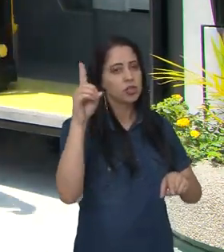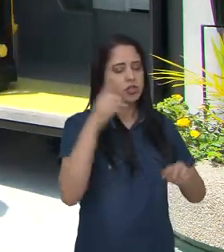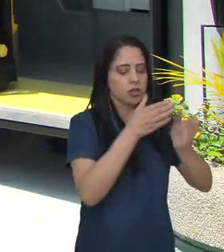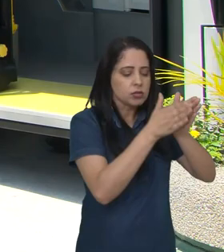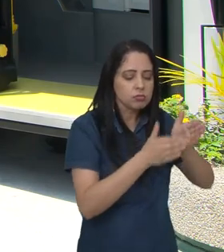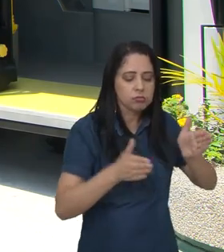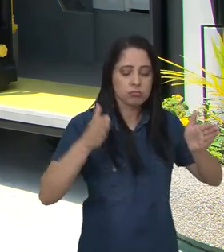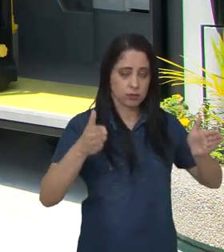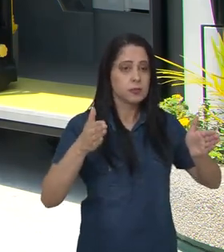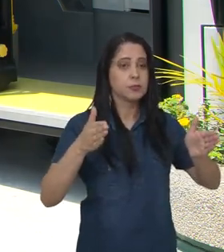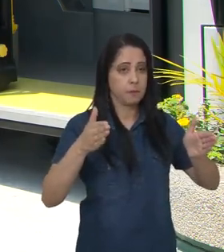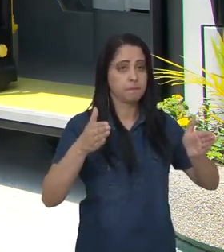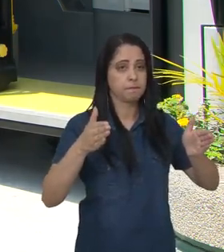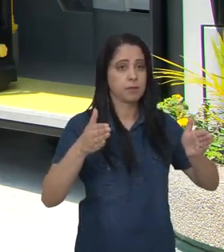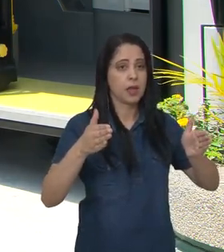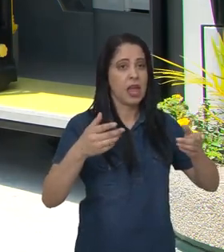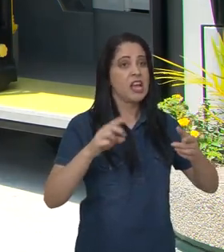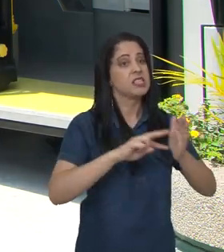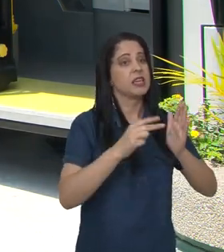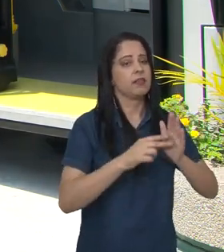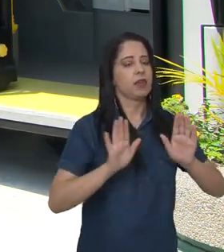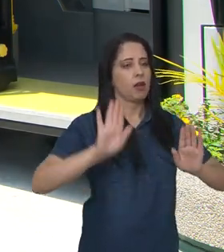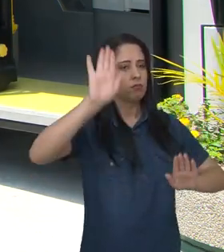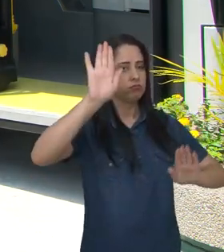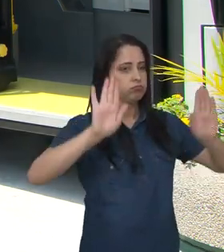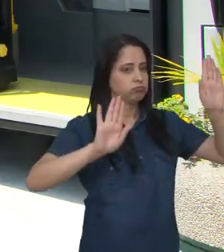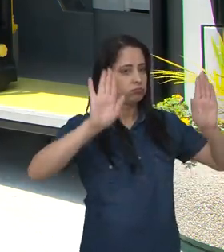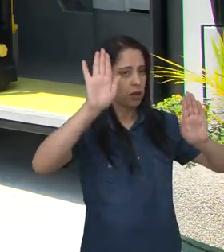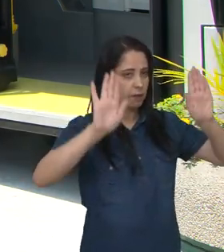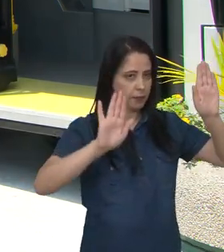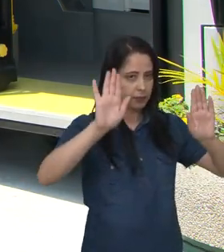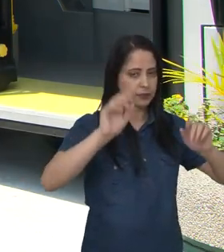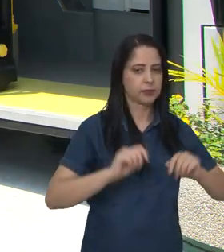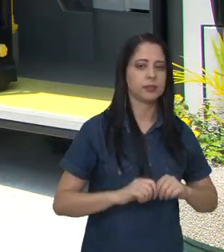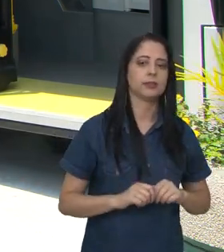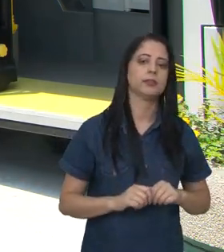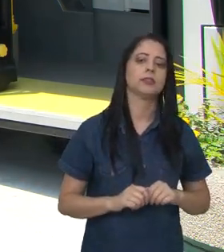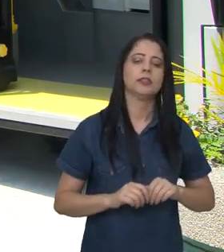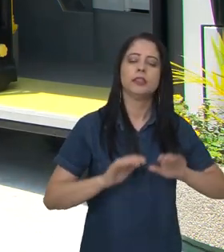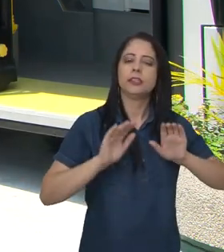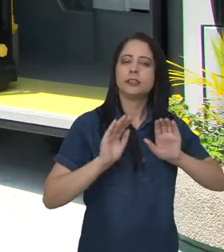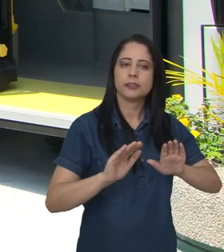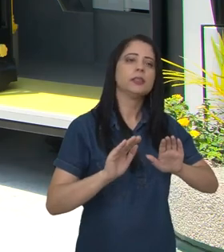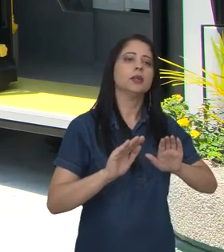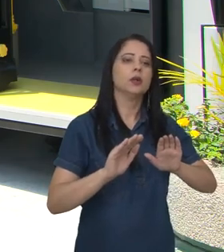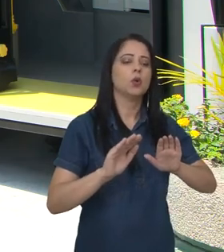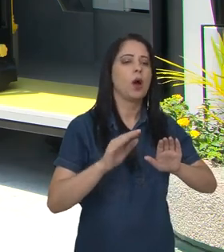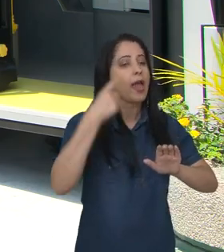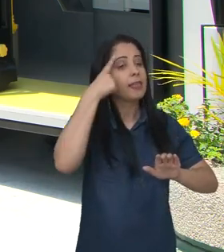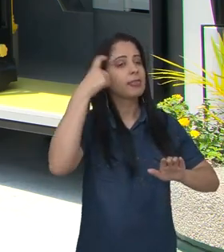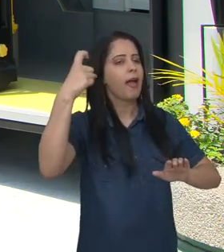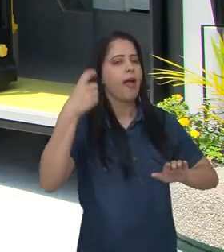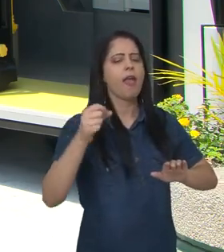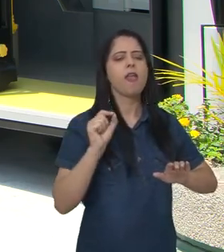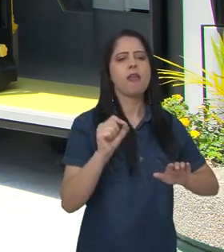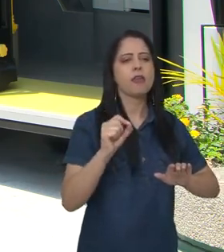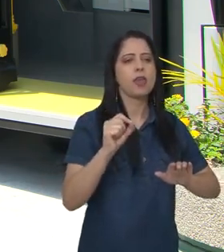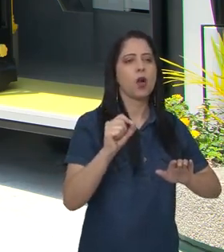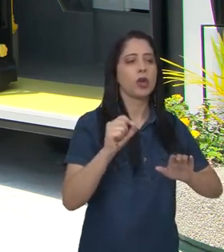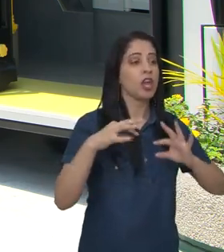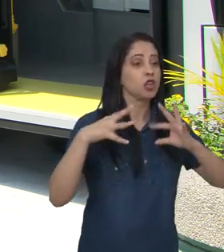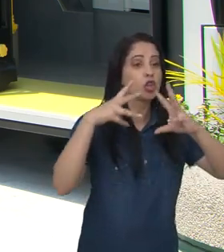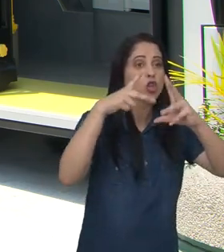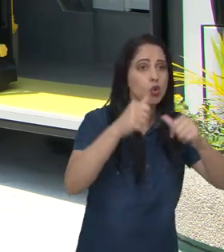faz parte do processo licitatório que a gente está fazendo do sistema de transporte coletivo A ideia é poder